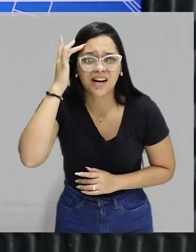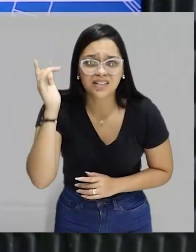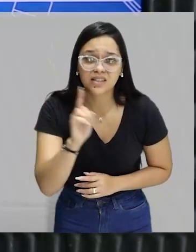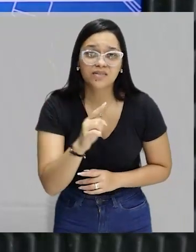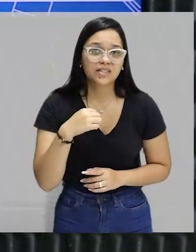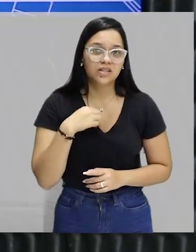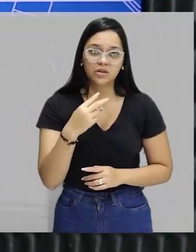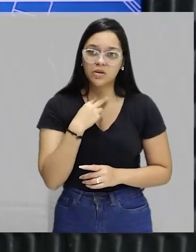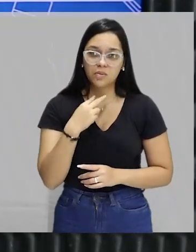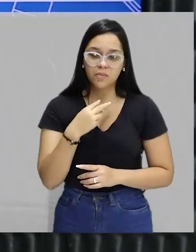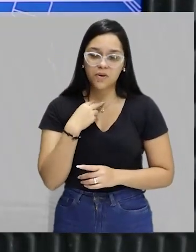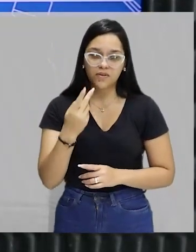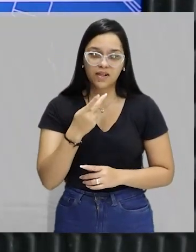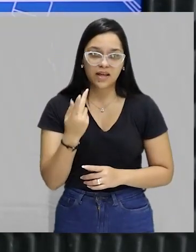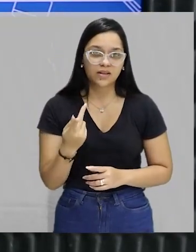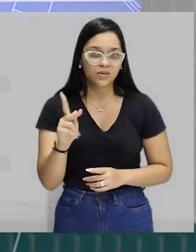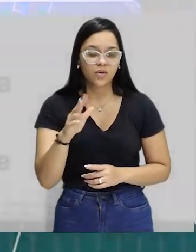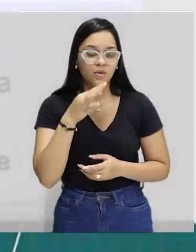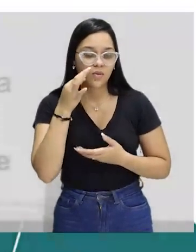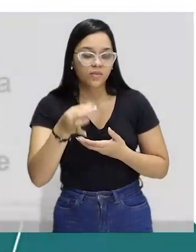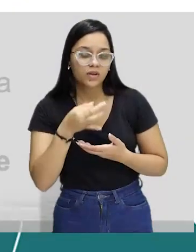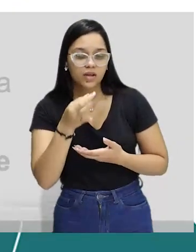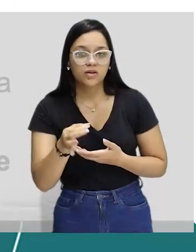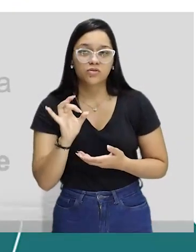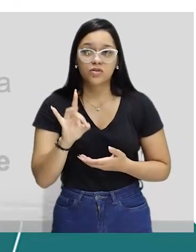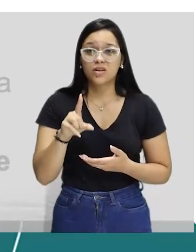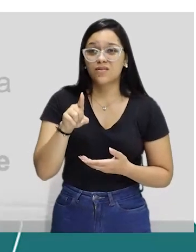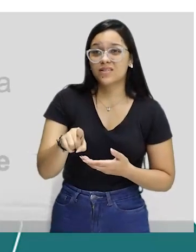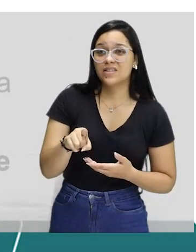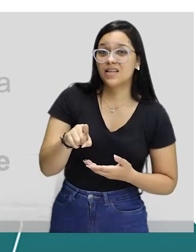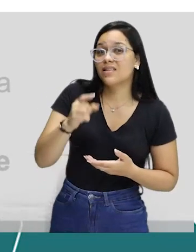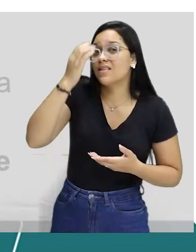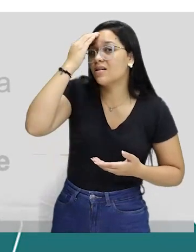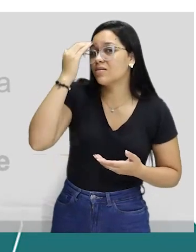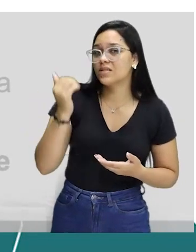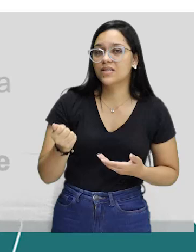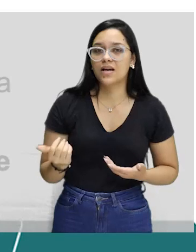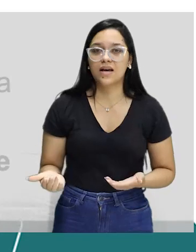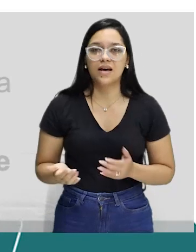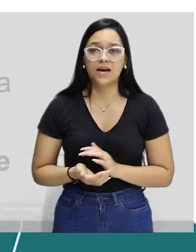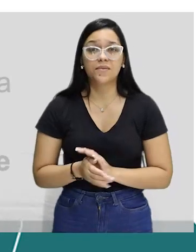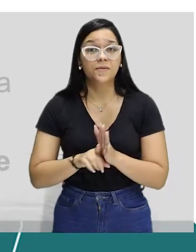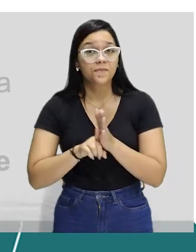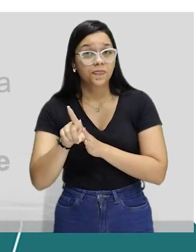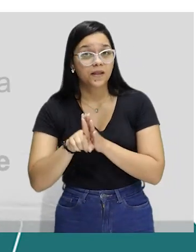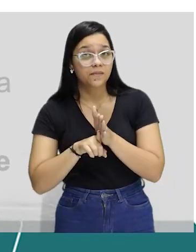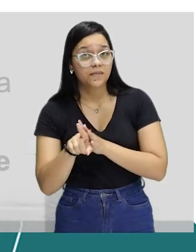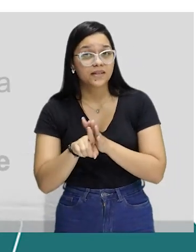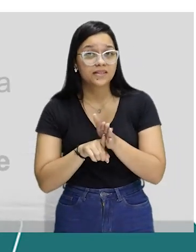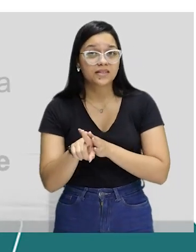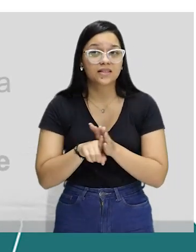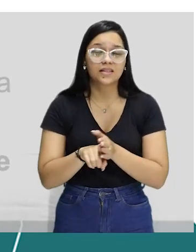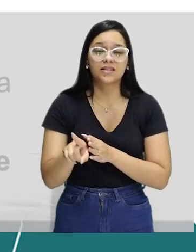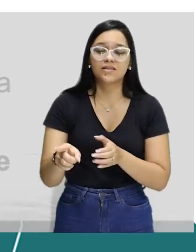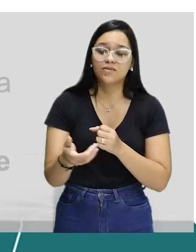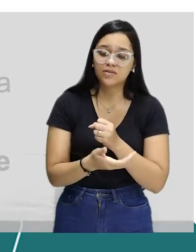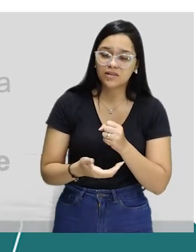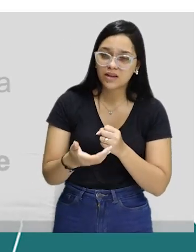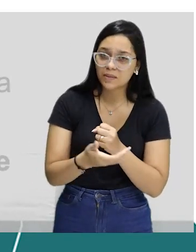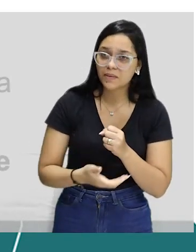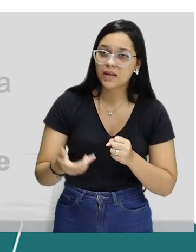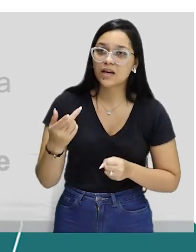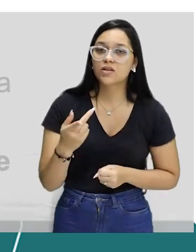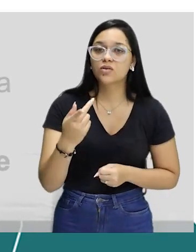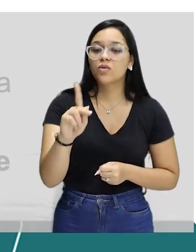Você não pode pautar a sua opinião em cima de uma coisa que você não sabe. Pesquise, fundamente